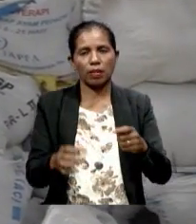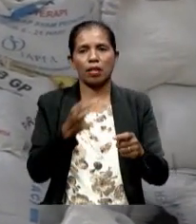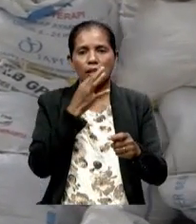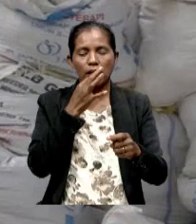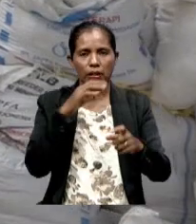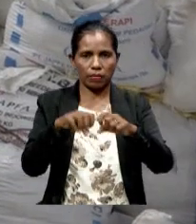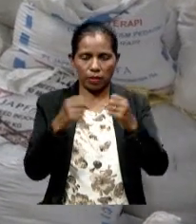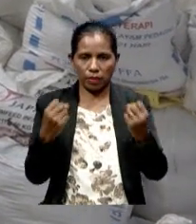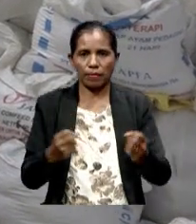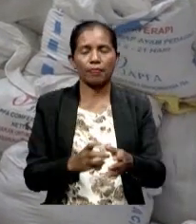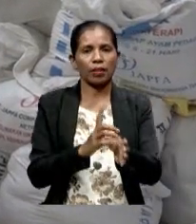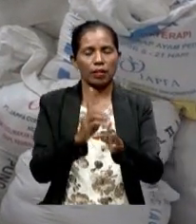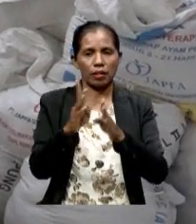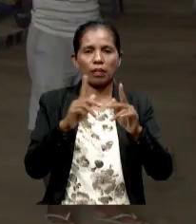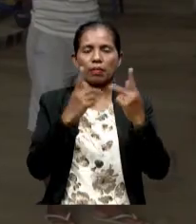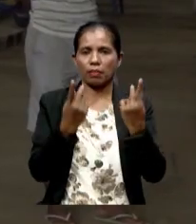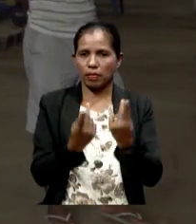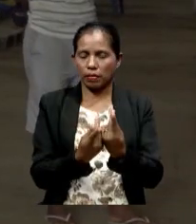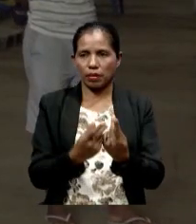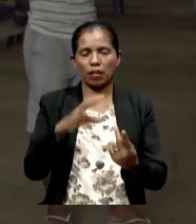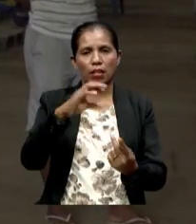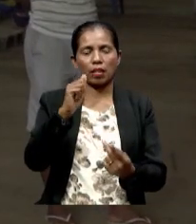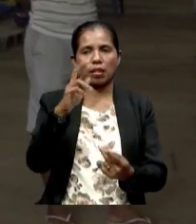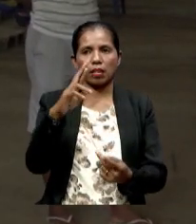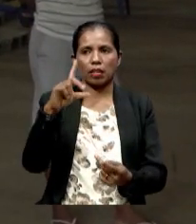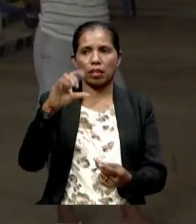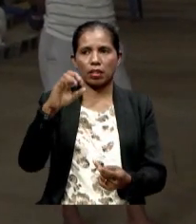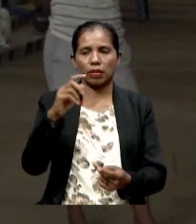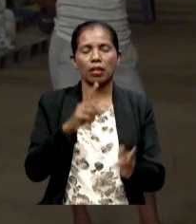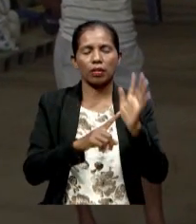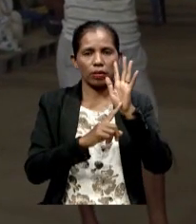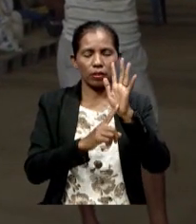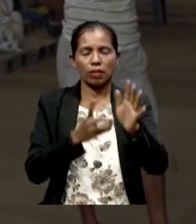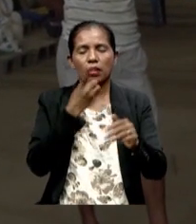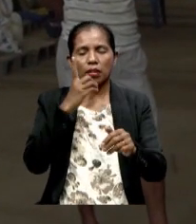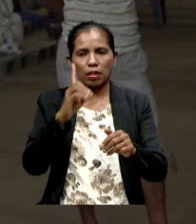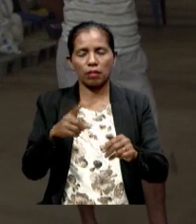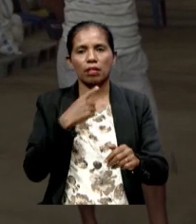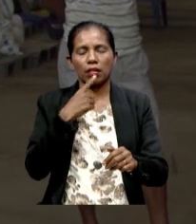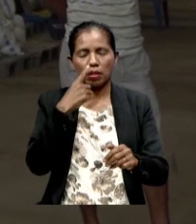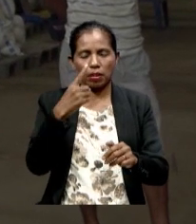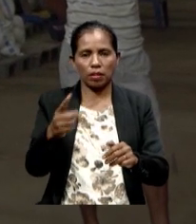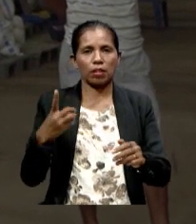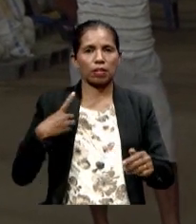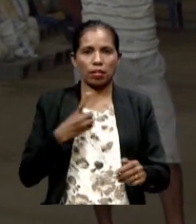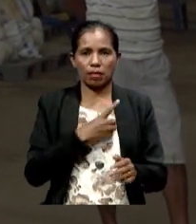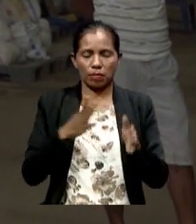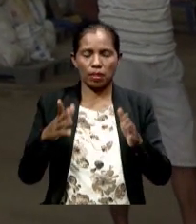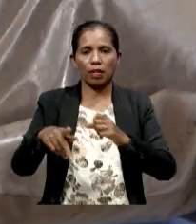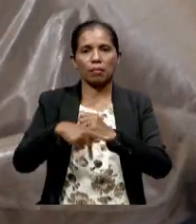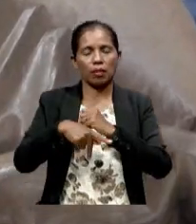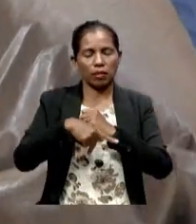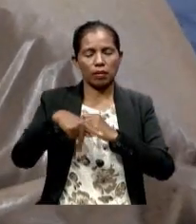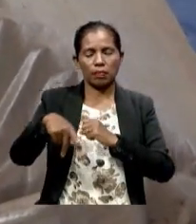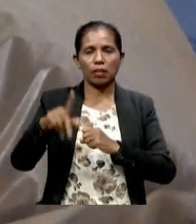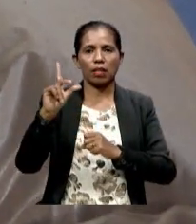fogo. Diretor Companhia Boboloi, Carlito Pereira, hatou declaração ni, hodi hatamba lamentação, deputada bancada PLP,